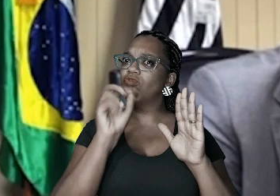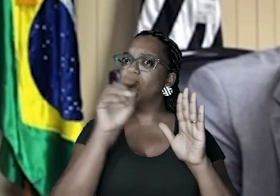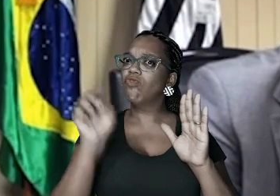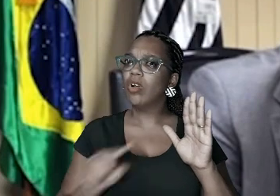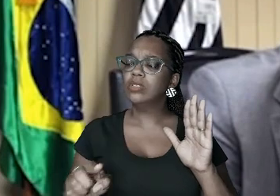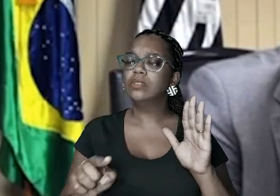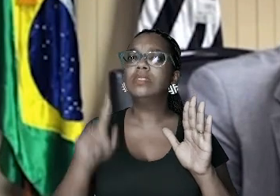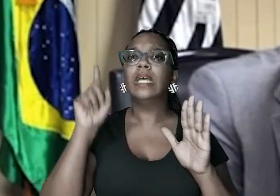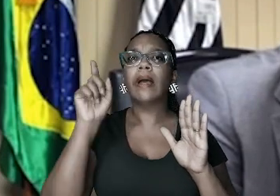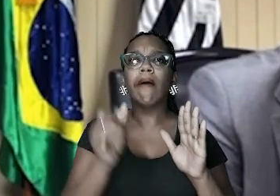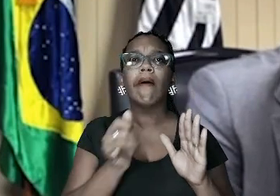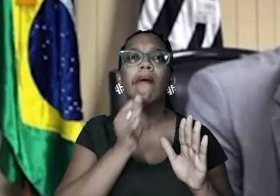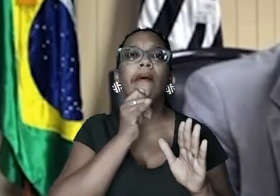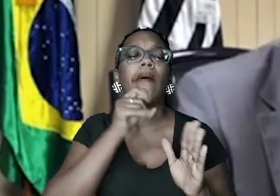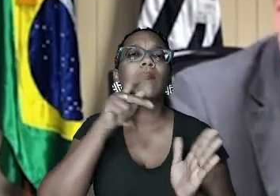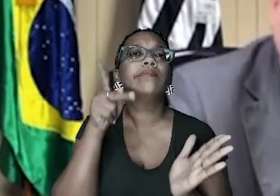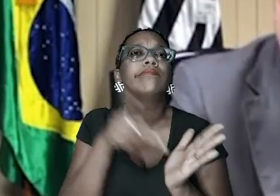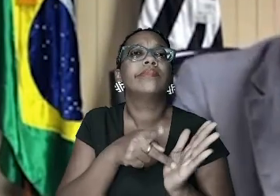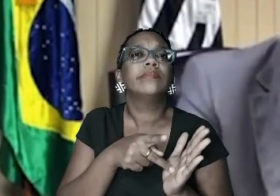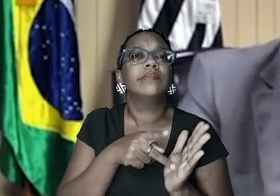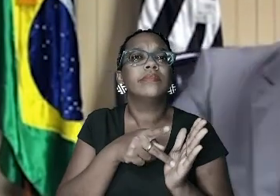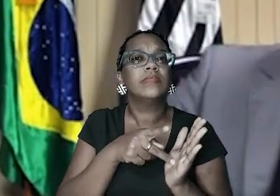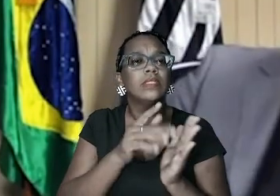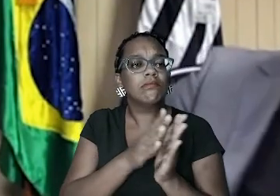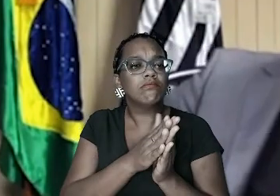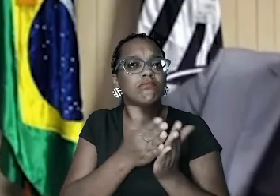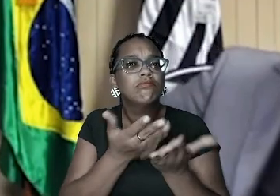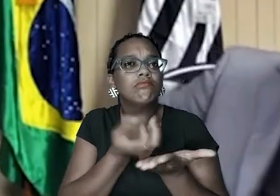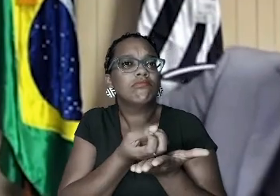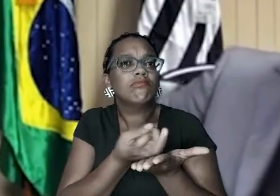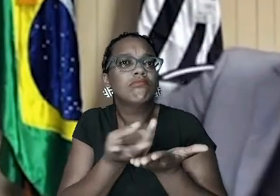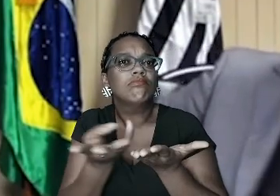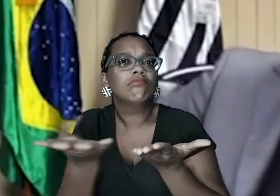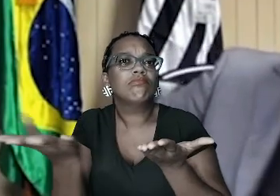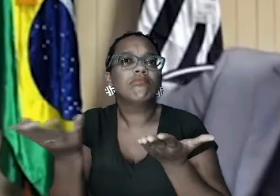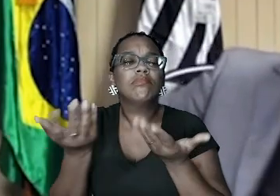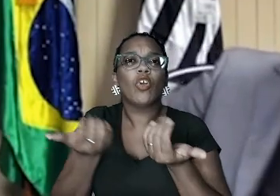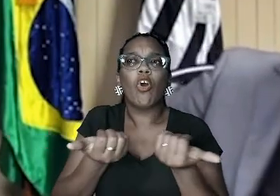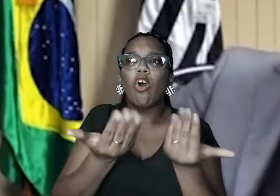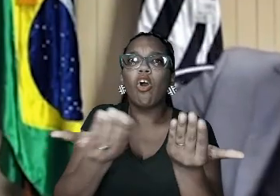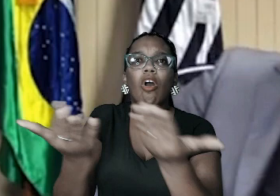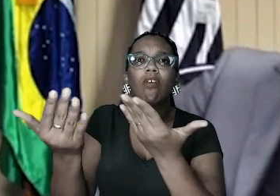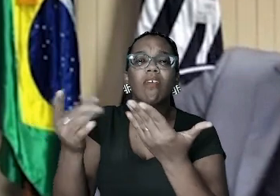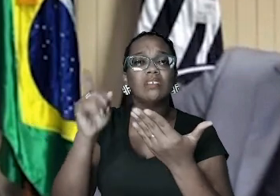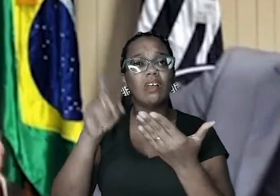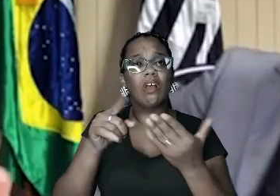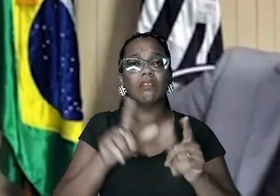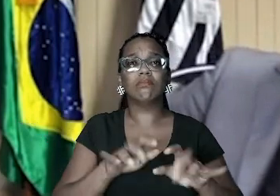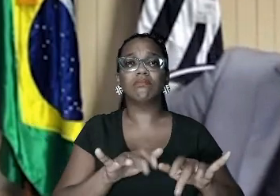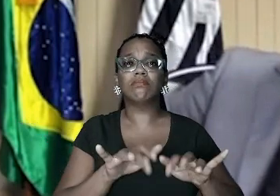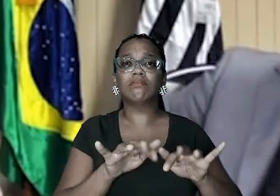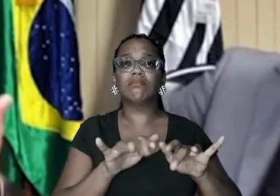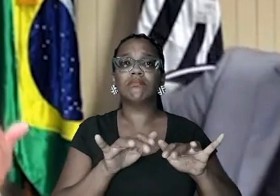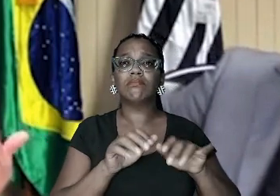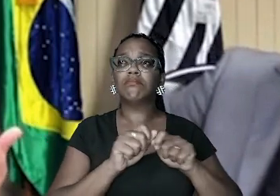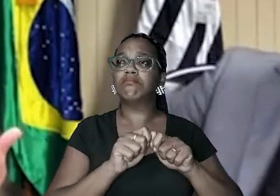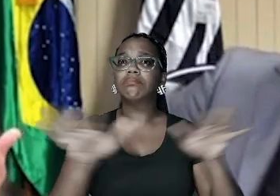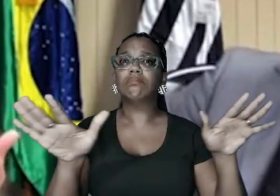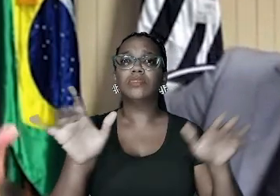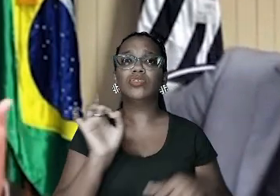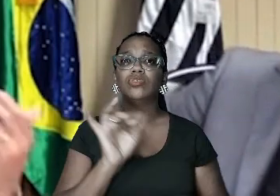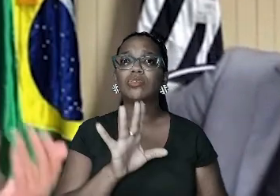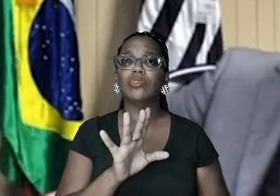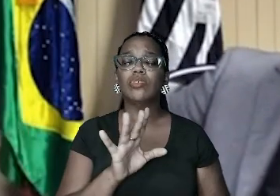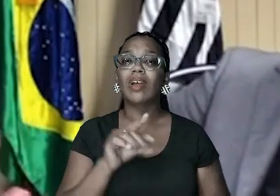estranhas em modelos de pregão viva voz são típicas de um livro de ofertas que se